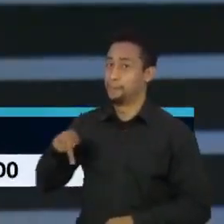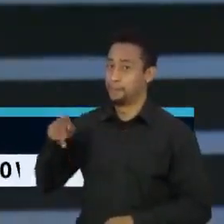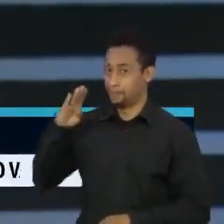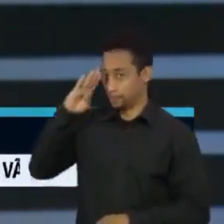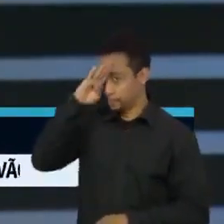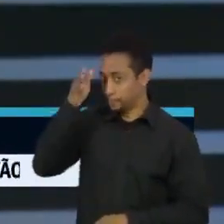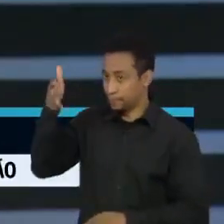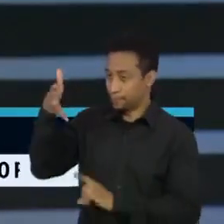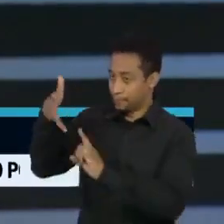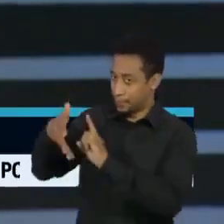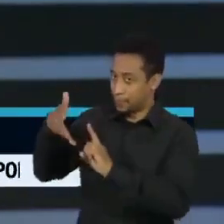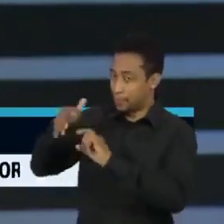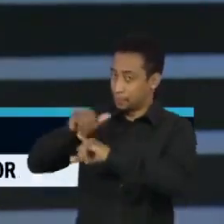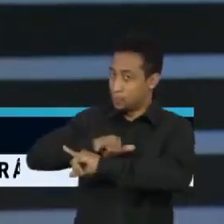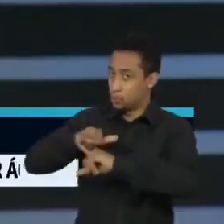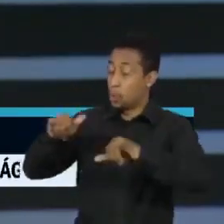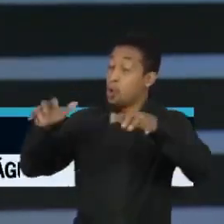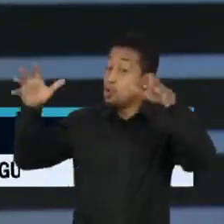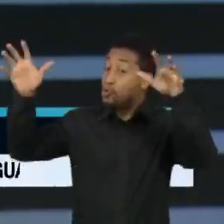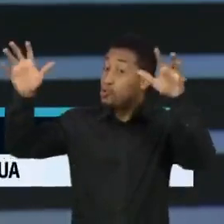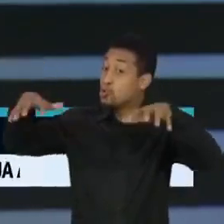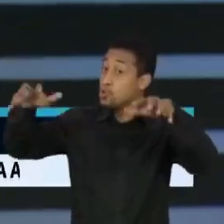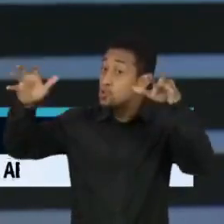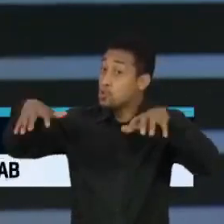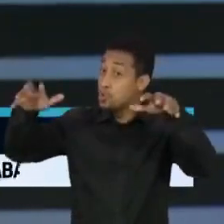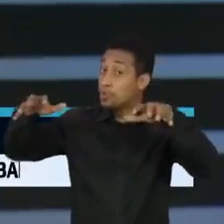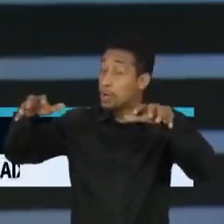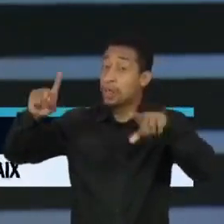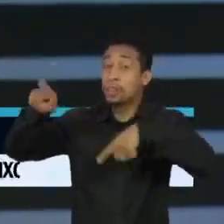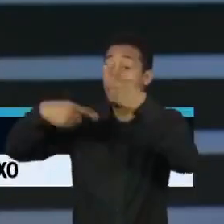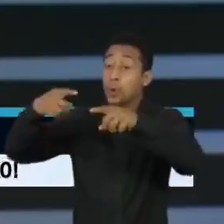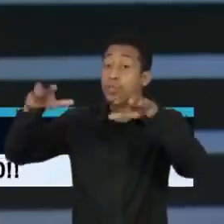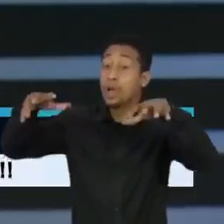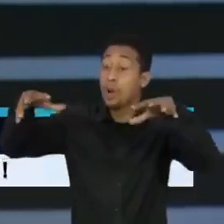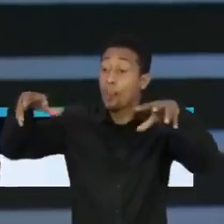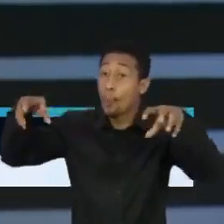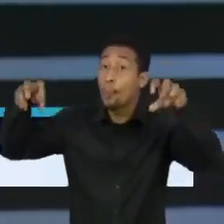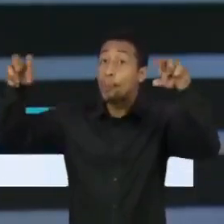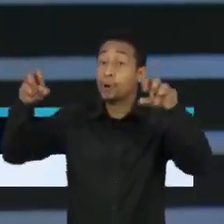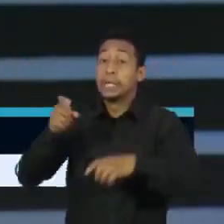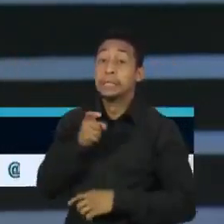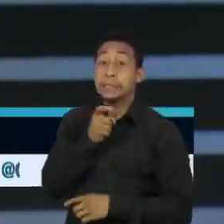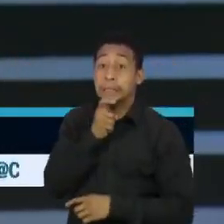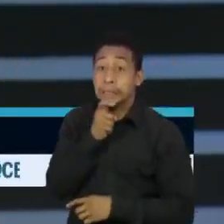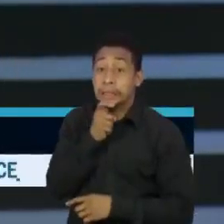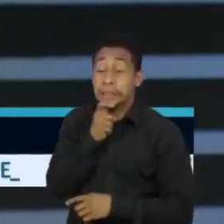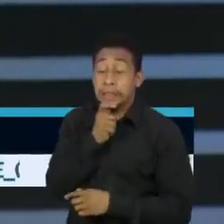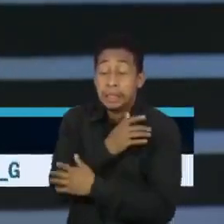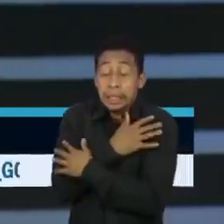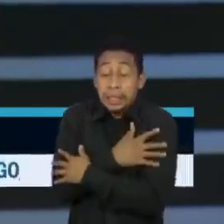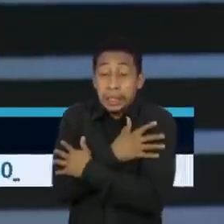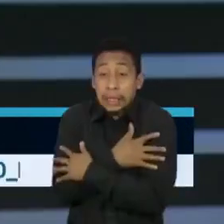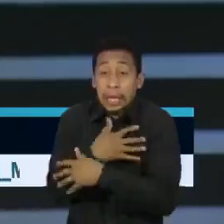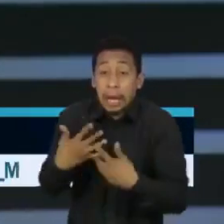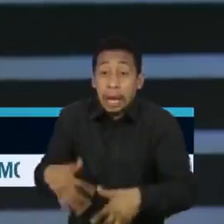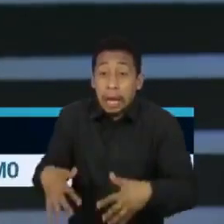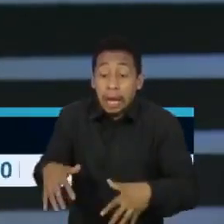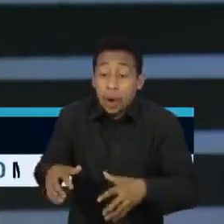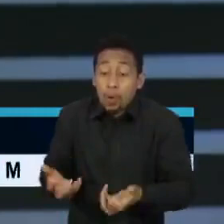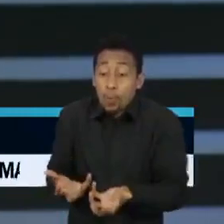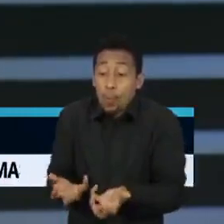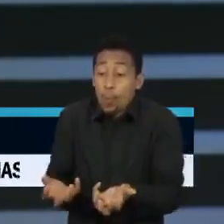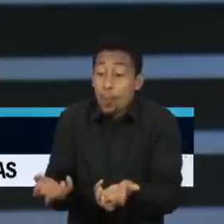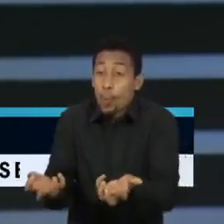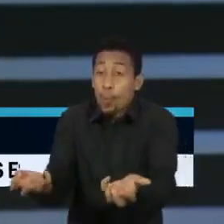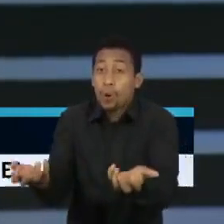que teve chuva depois que teve seca Depois teve geada mas o governo tem que ter